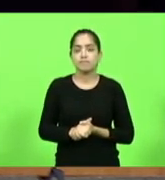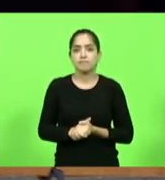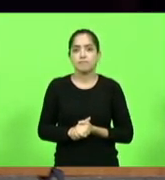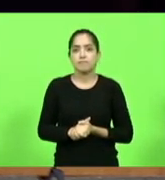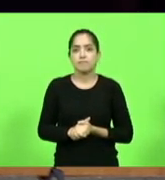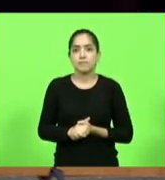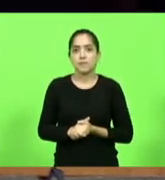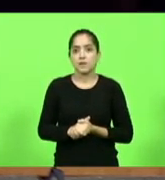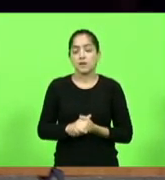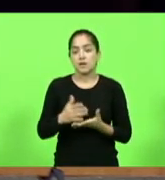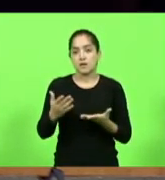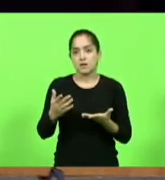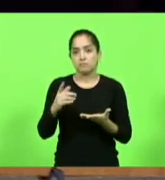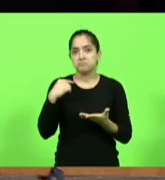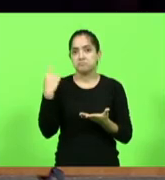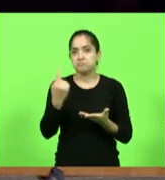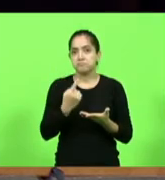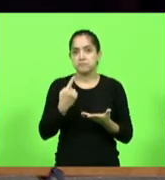Todos nós